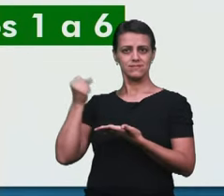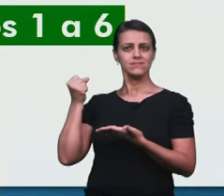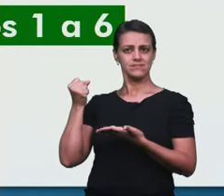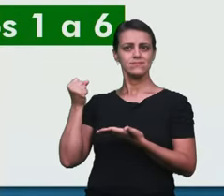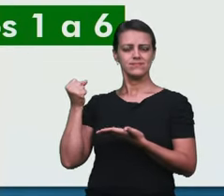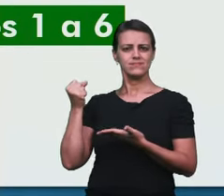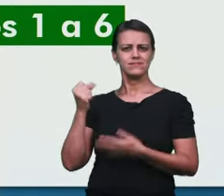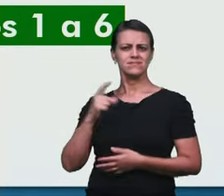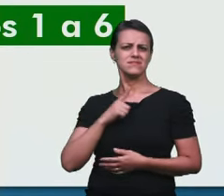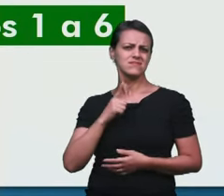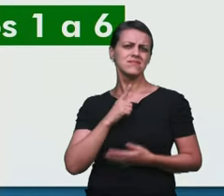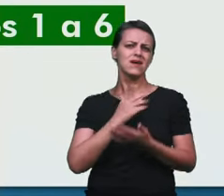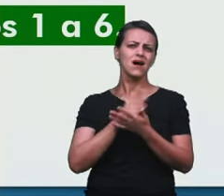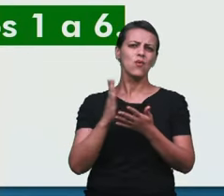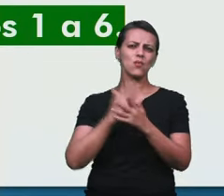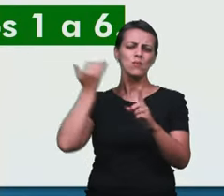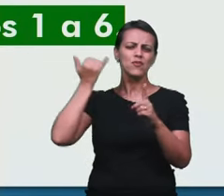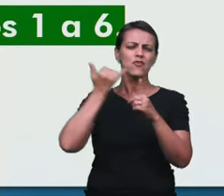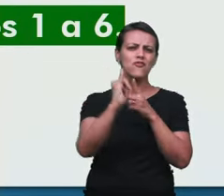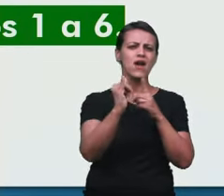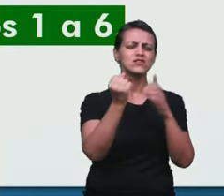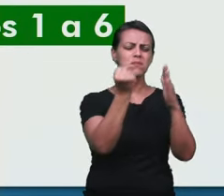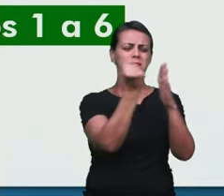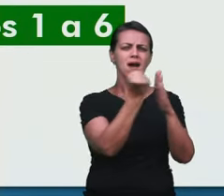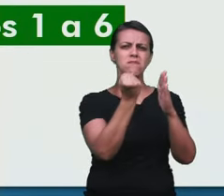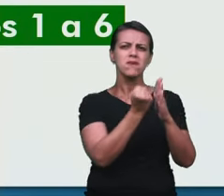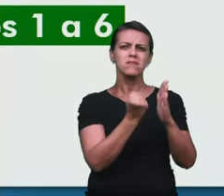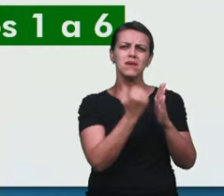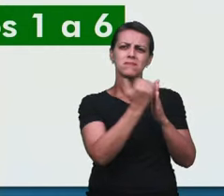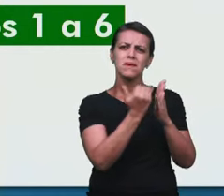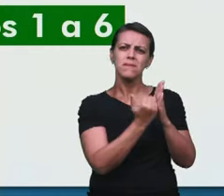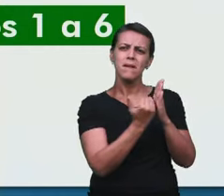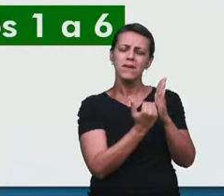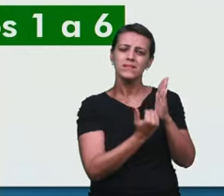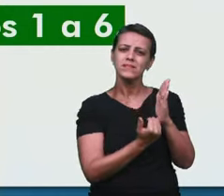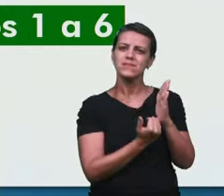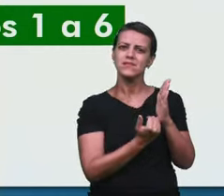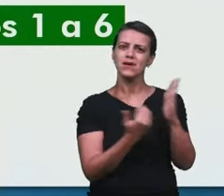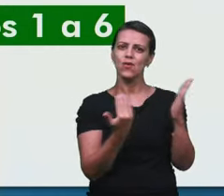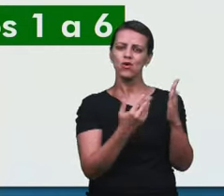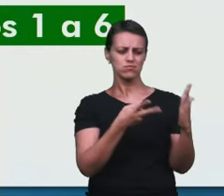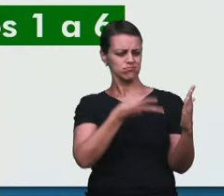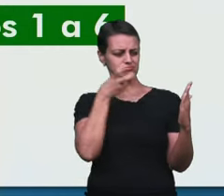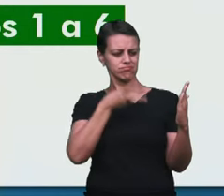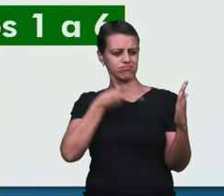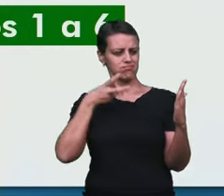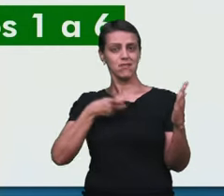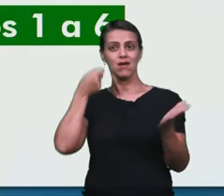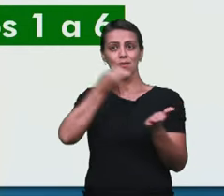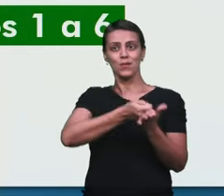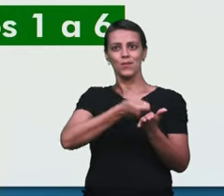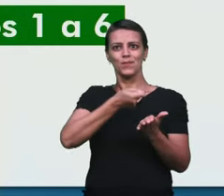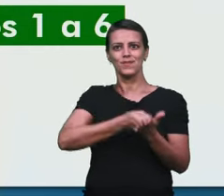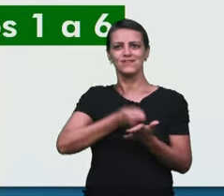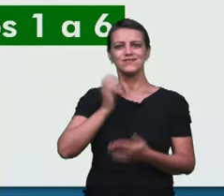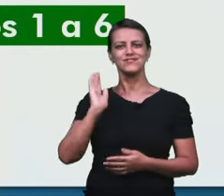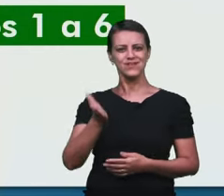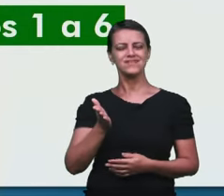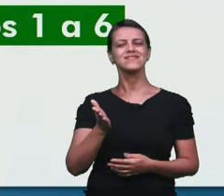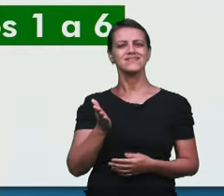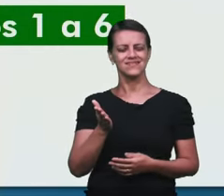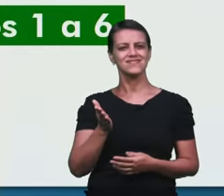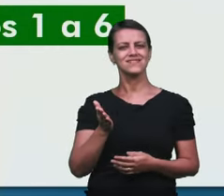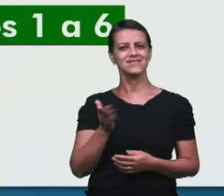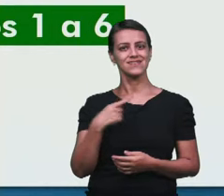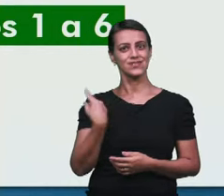marcadores proféticos encontrados no livro de Cantares de Salomão e que estão se cumprindo hoje, nos nossos dias, com o objetivo de preparar a